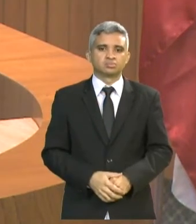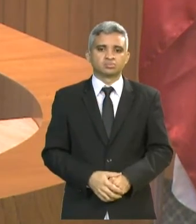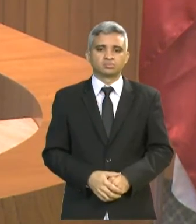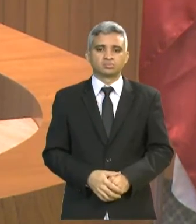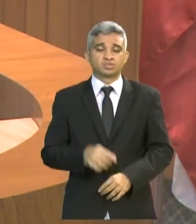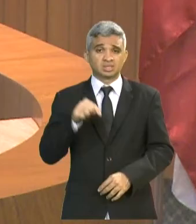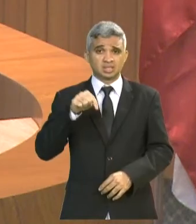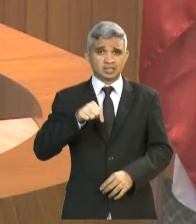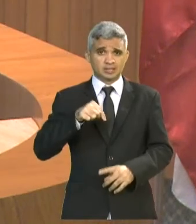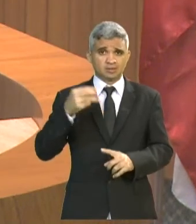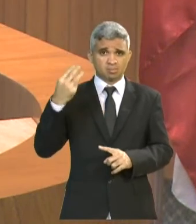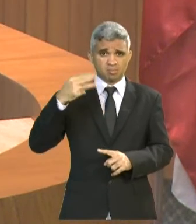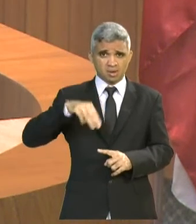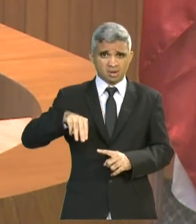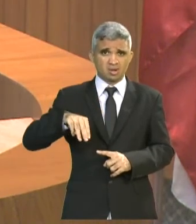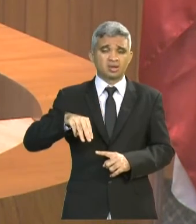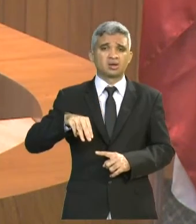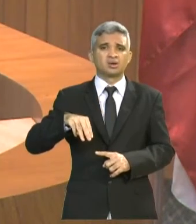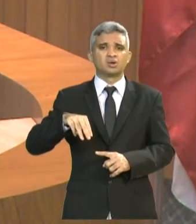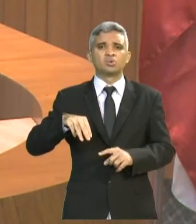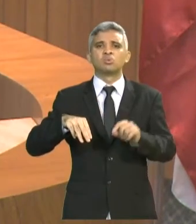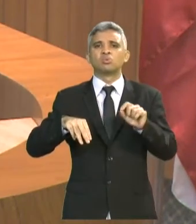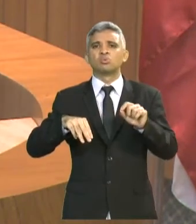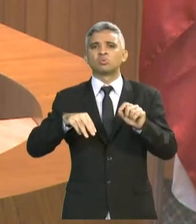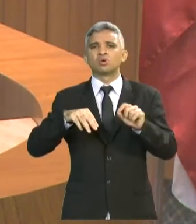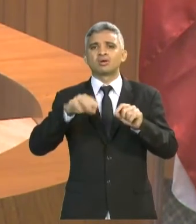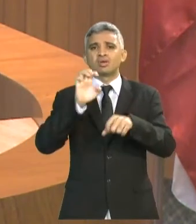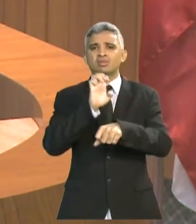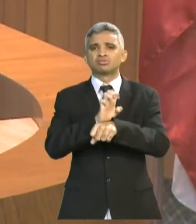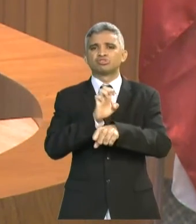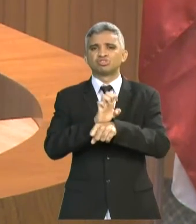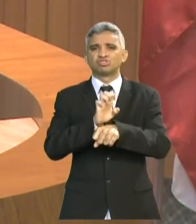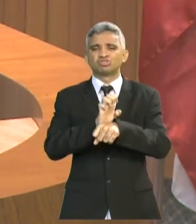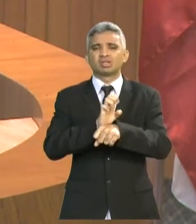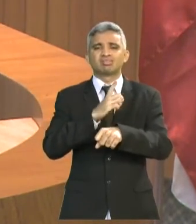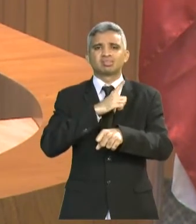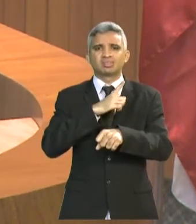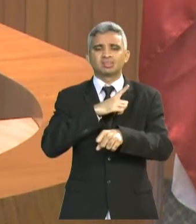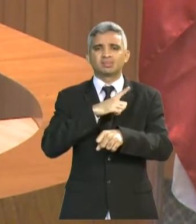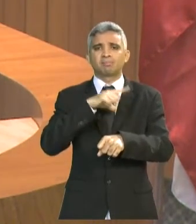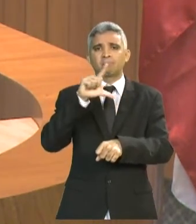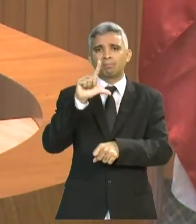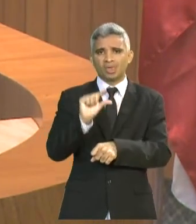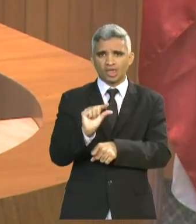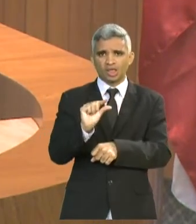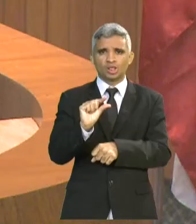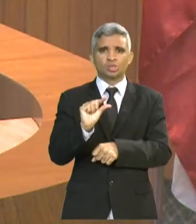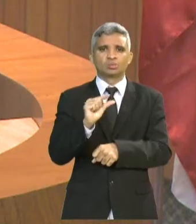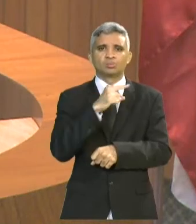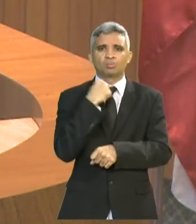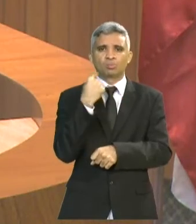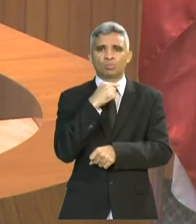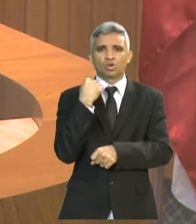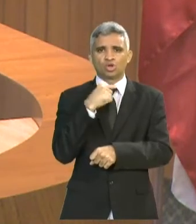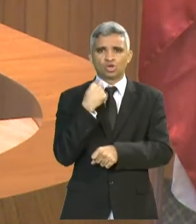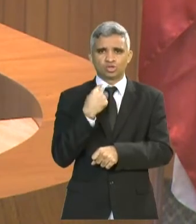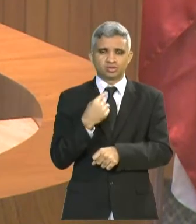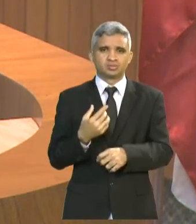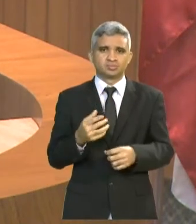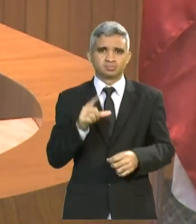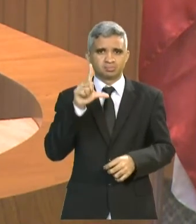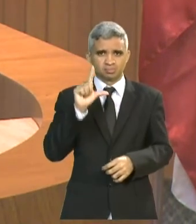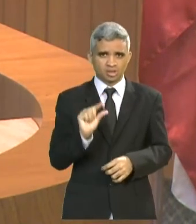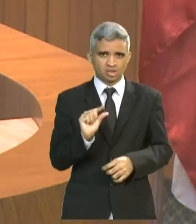menor taxa de mortalidade por milhão de habitantes. Isso é resultado de muito esforço da nossa rede estadual de saúde. E aqui quero fazer as referências não só